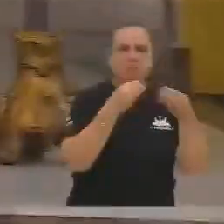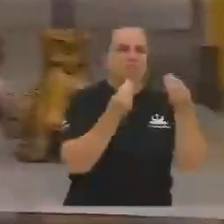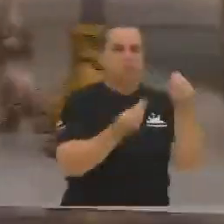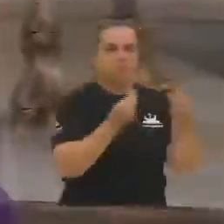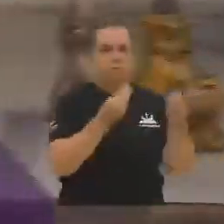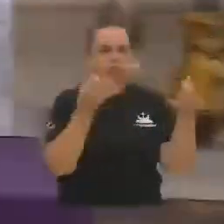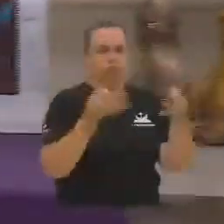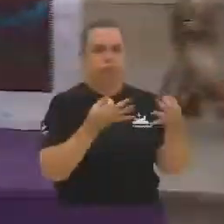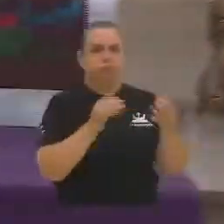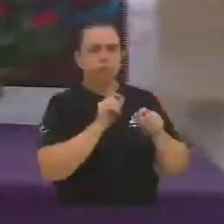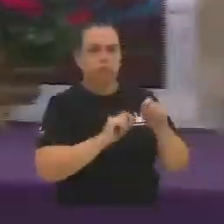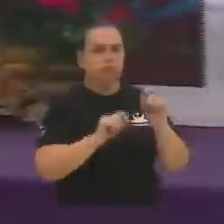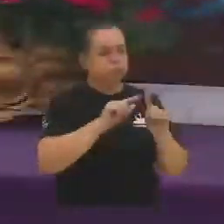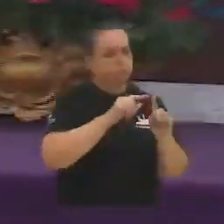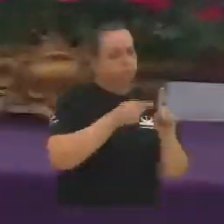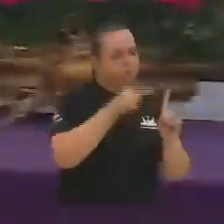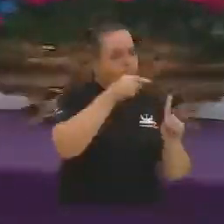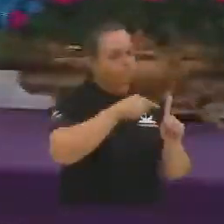Gerou e